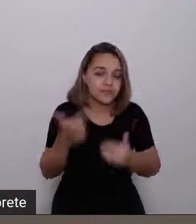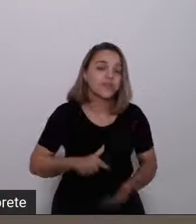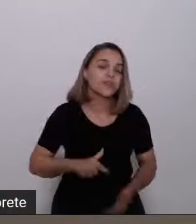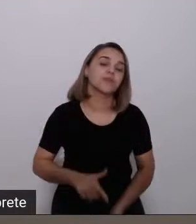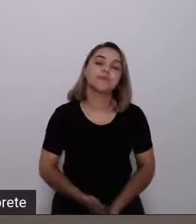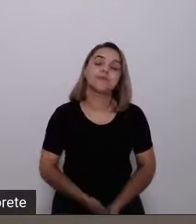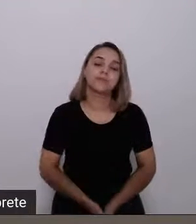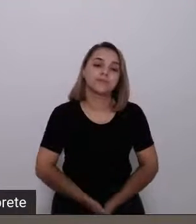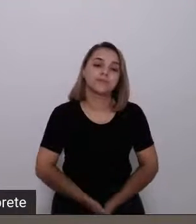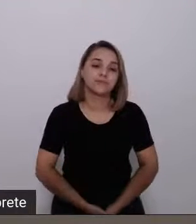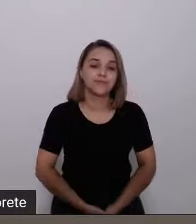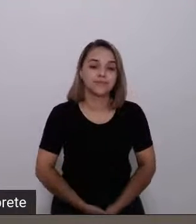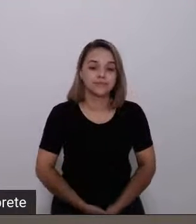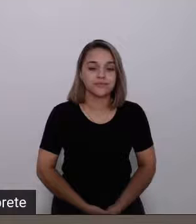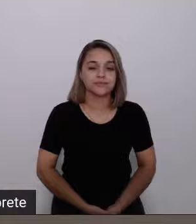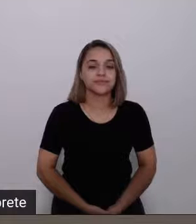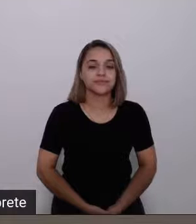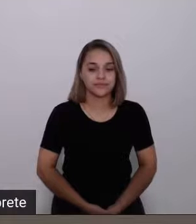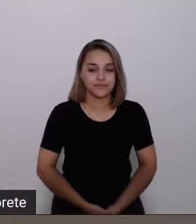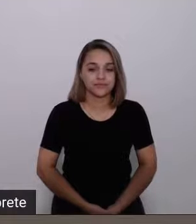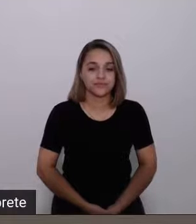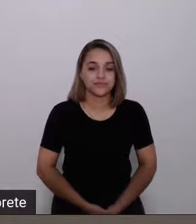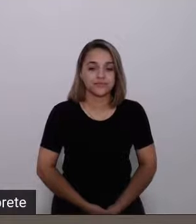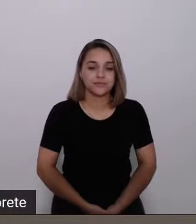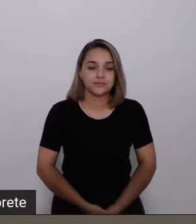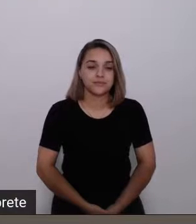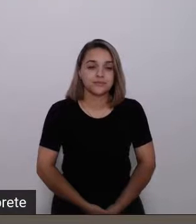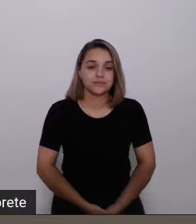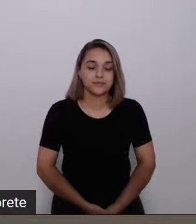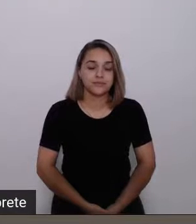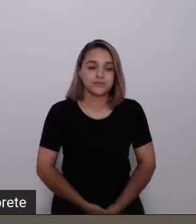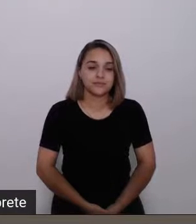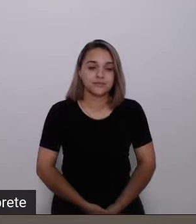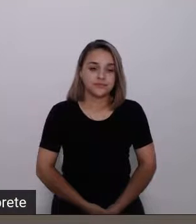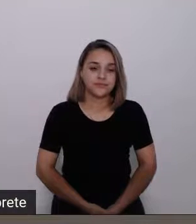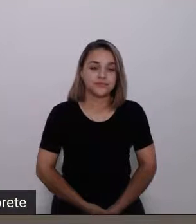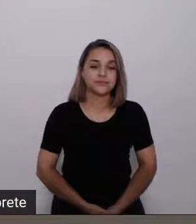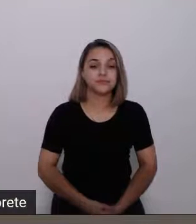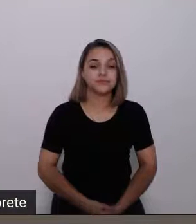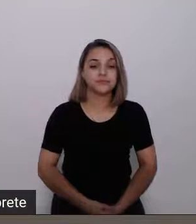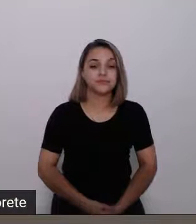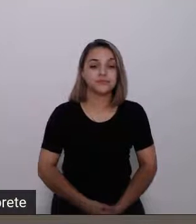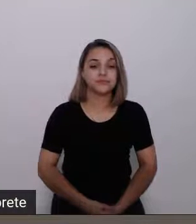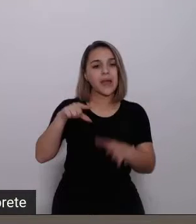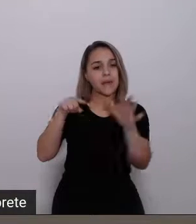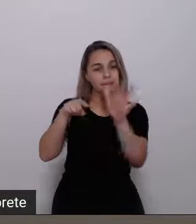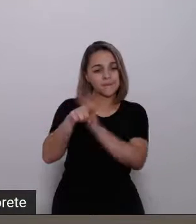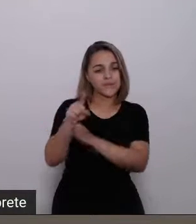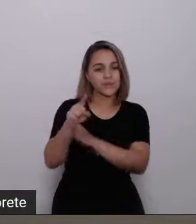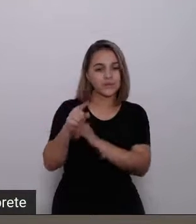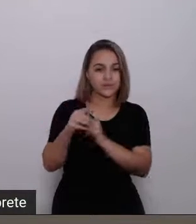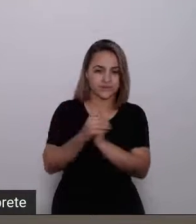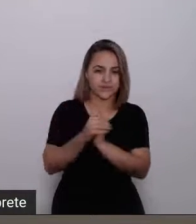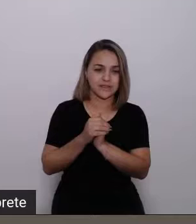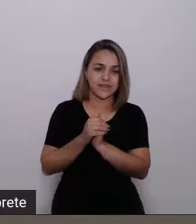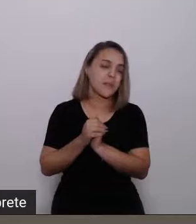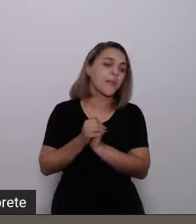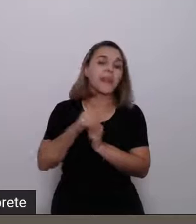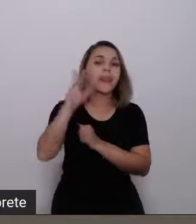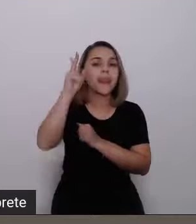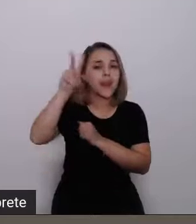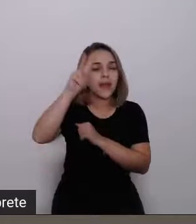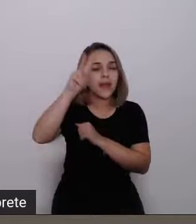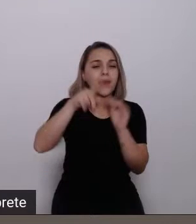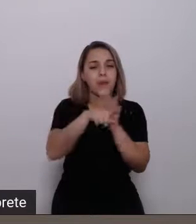Ou mais, né? Tiago, eu queria fazer uma pergunta. Tem uma pergunta aqui da Ana Magalhães. Lembrando de uma pesquisa do Tadeu Chiarelli sobre